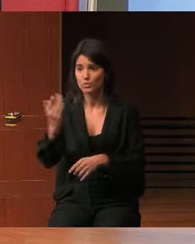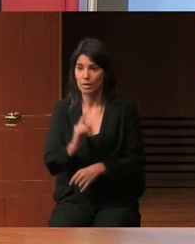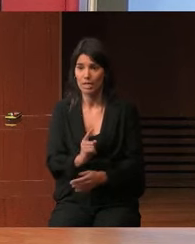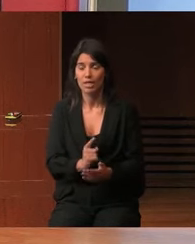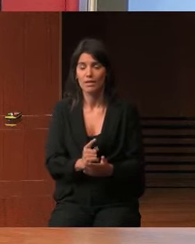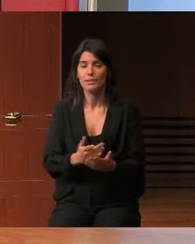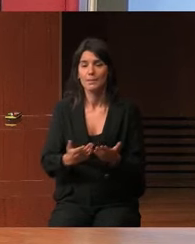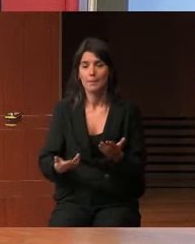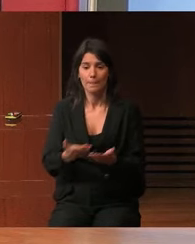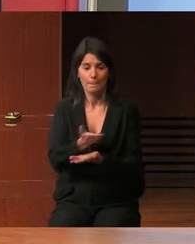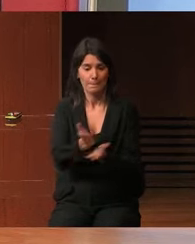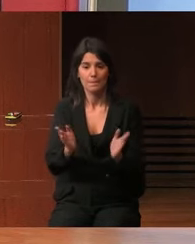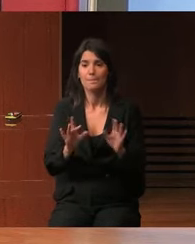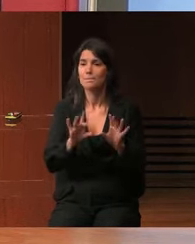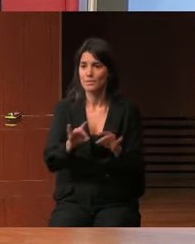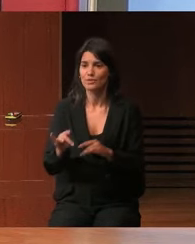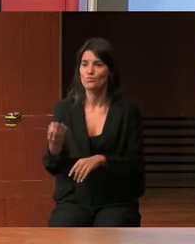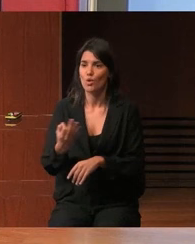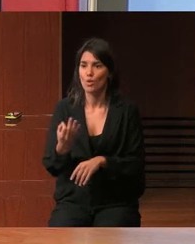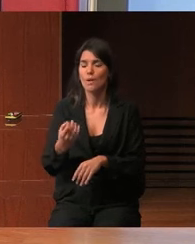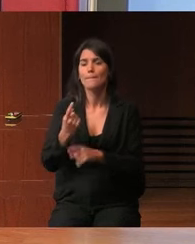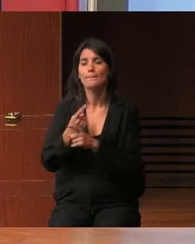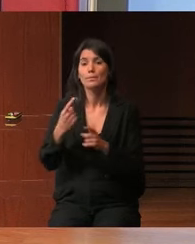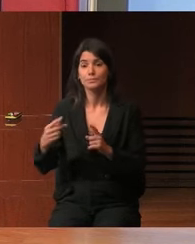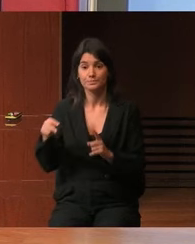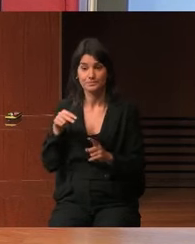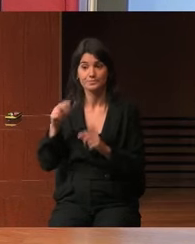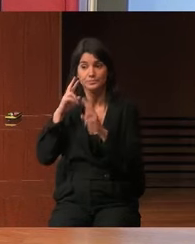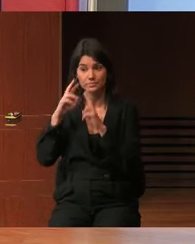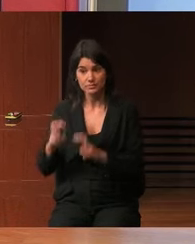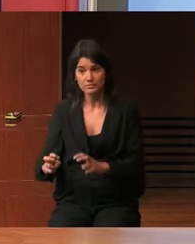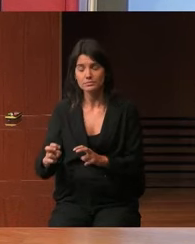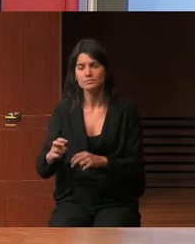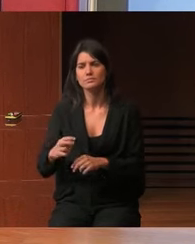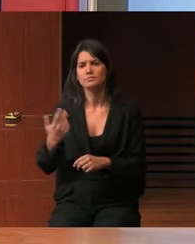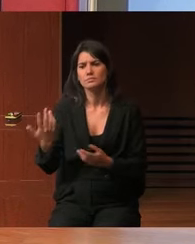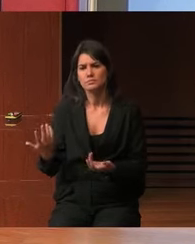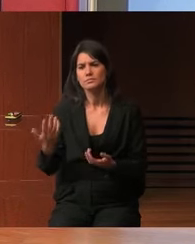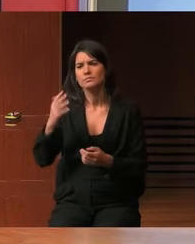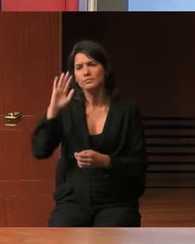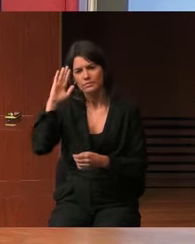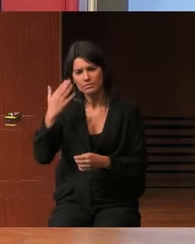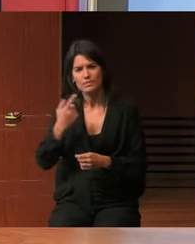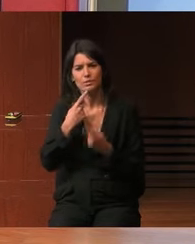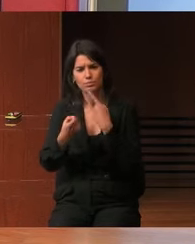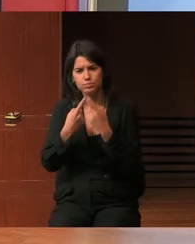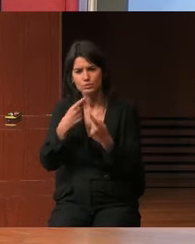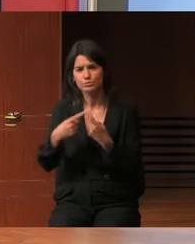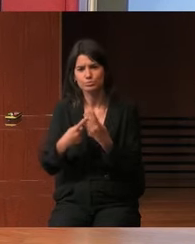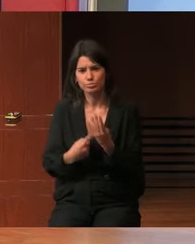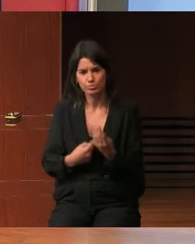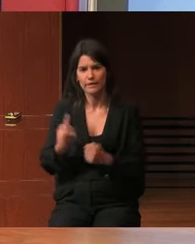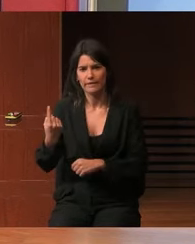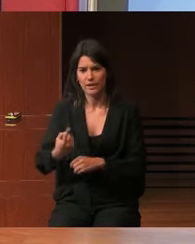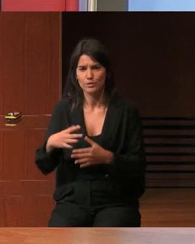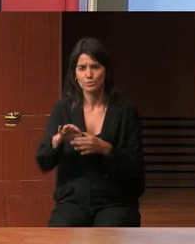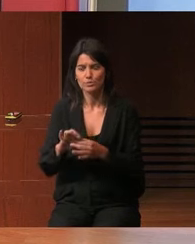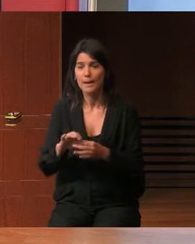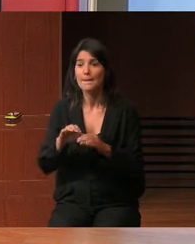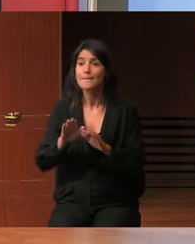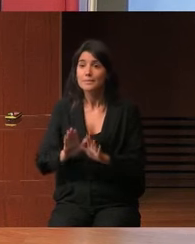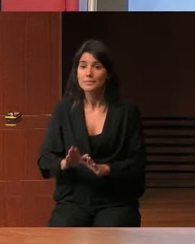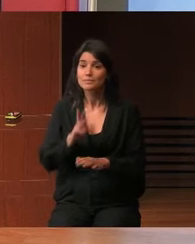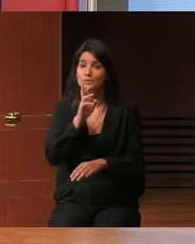são usadas por eles. Porque do ponto de vista da investigação, nós sabemos muitas perguntas que devem ser colocadas acerca disto, mas temos